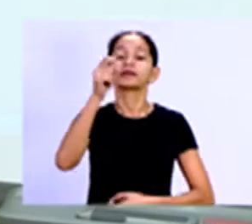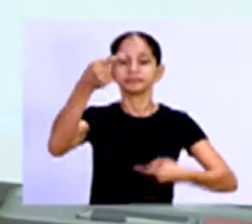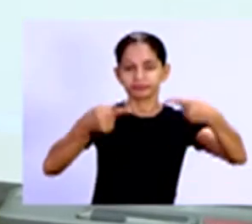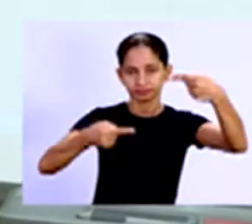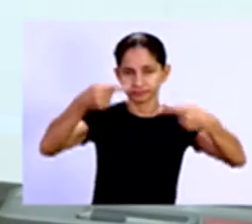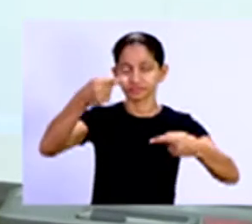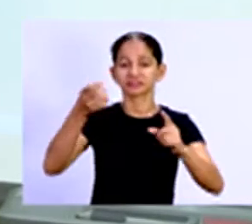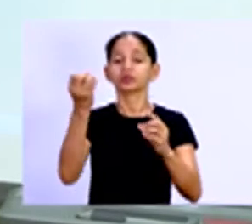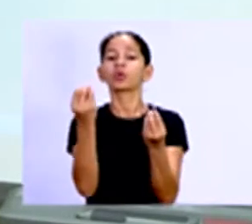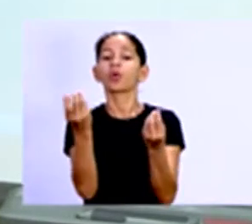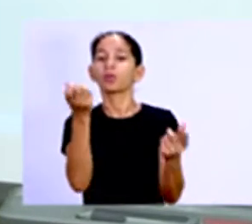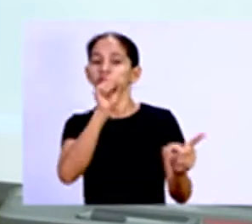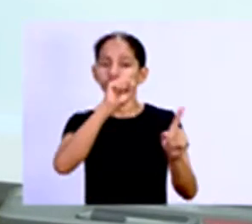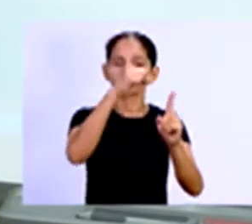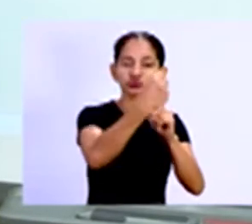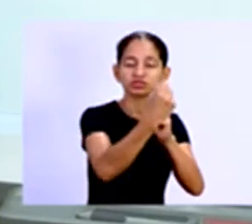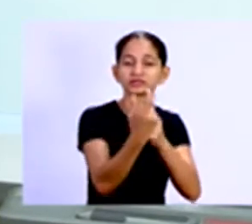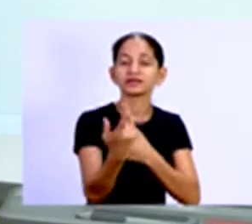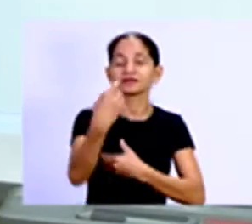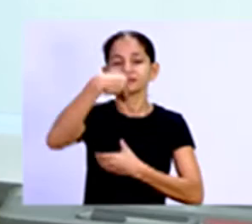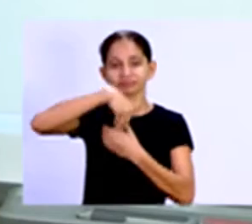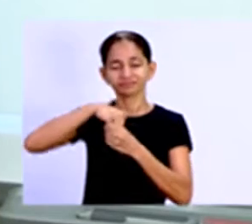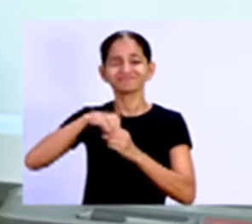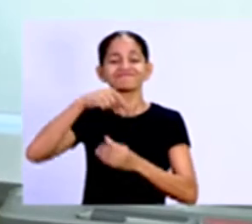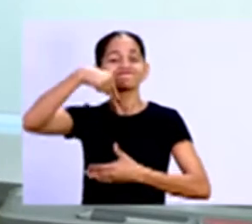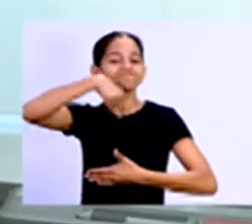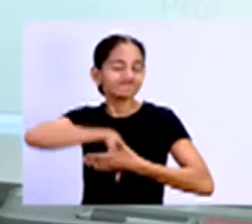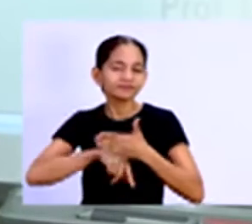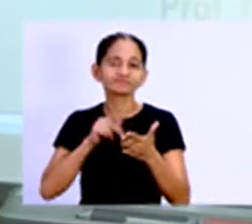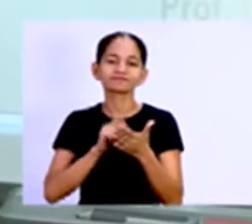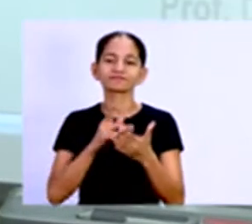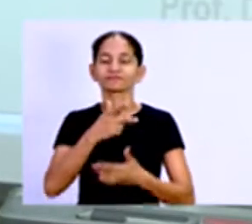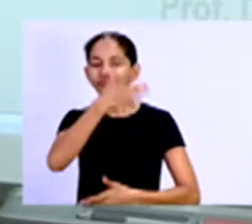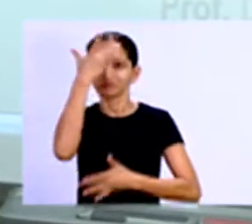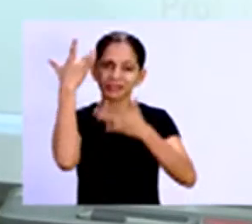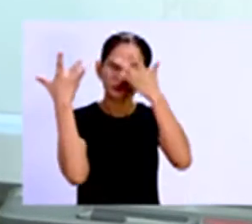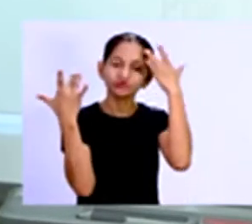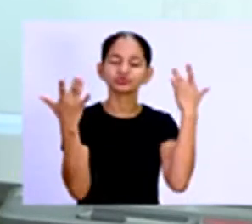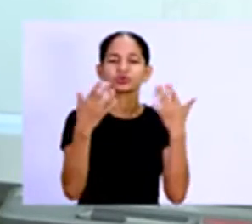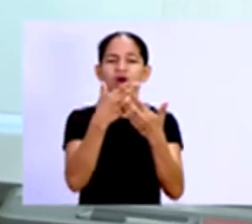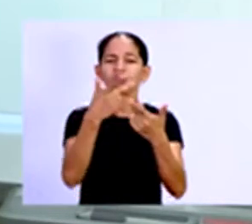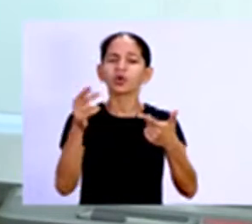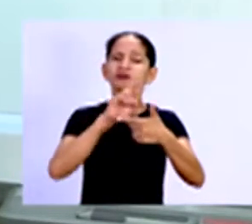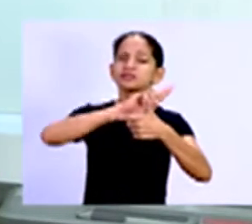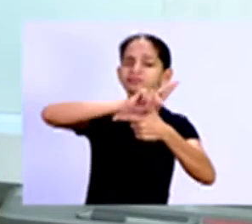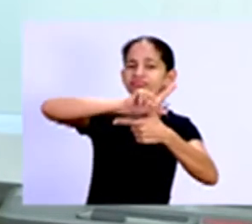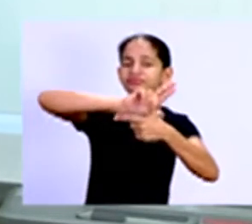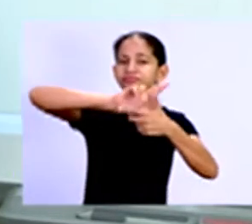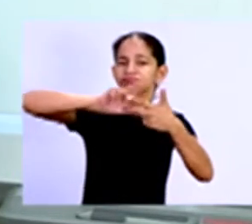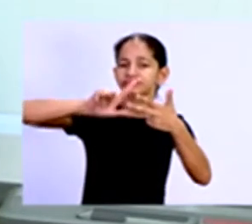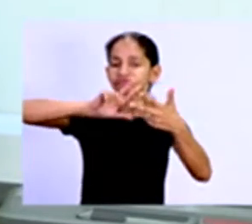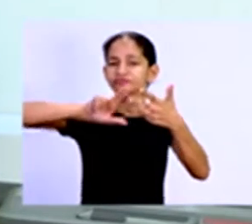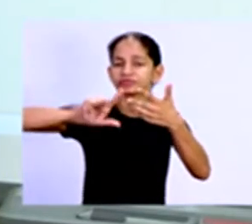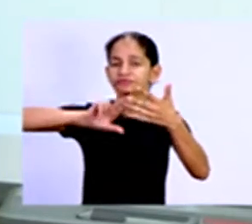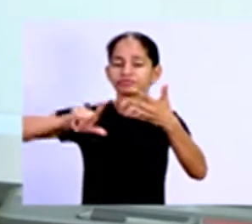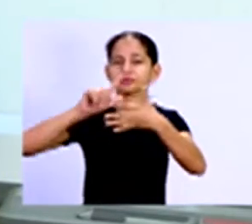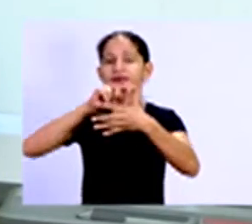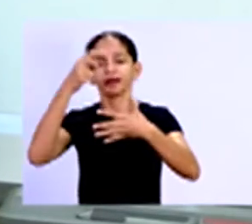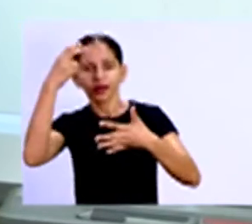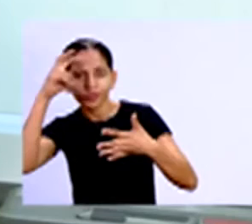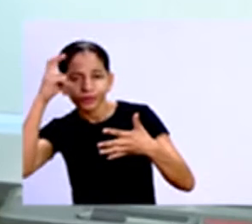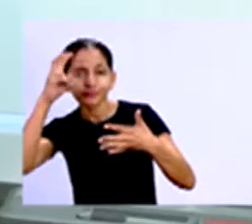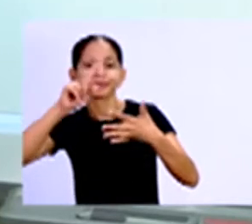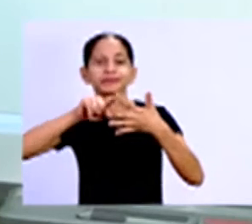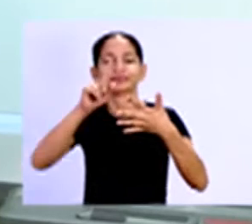a sociedade em cada um de nós. É como cada uma desses aspectos sociais, culturais e econômicos que nos